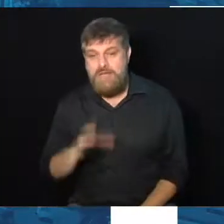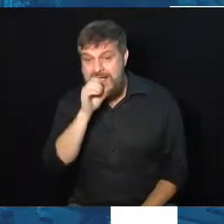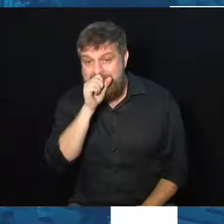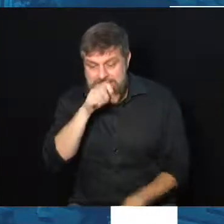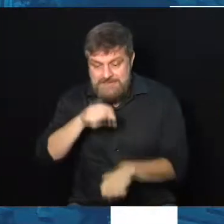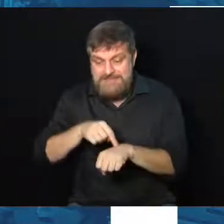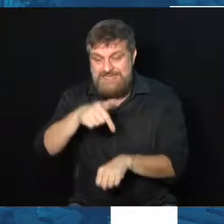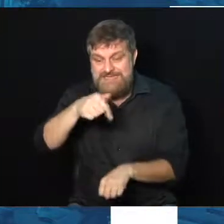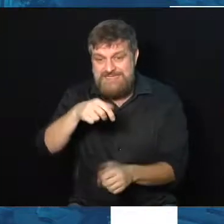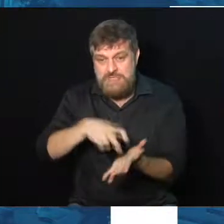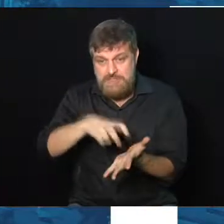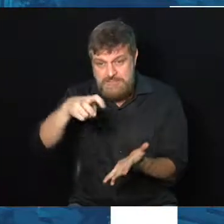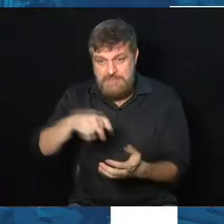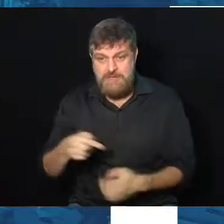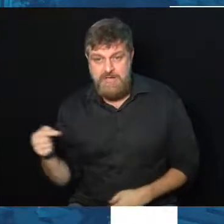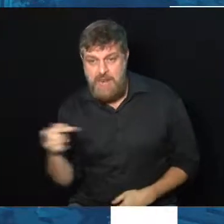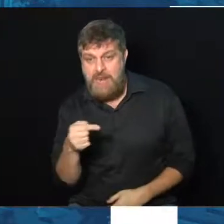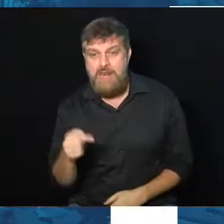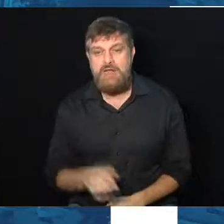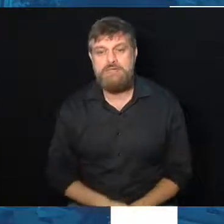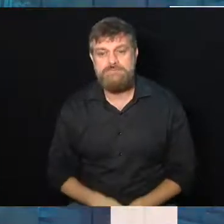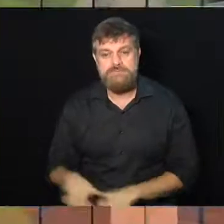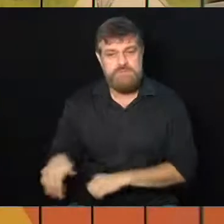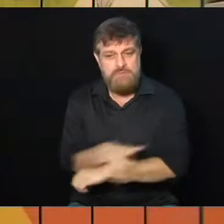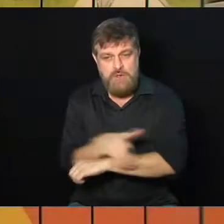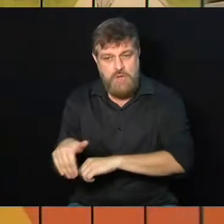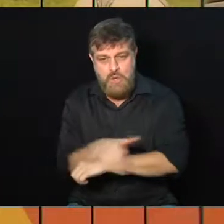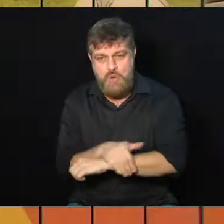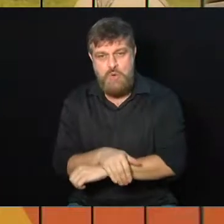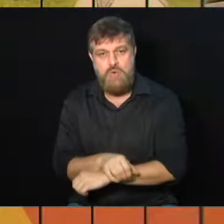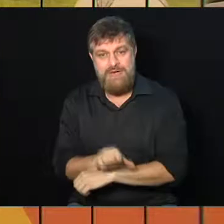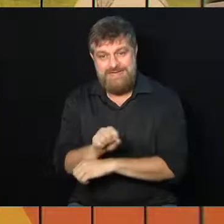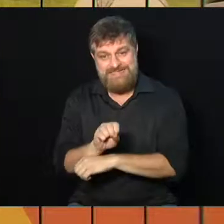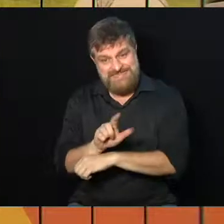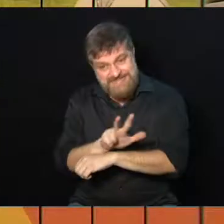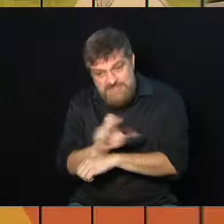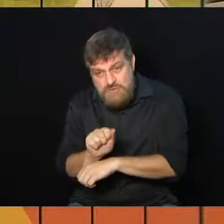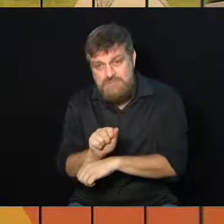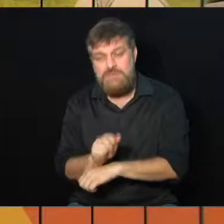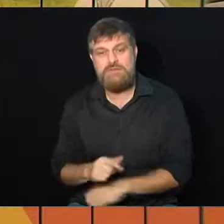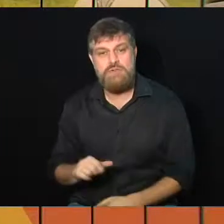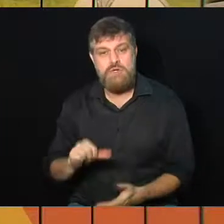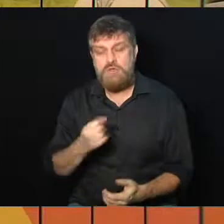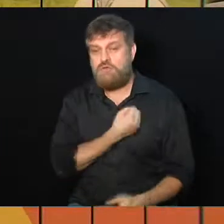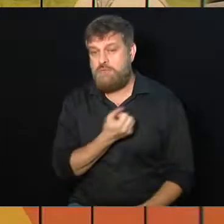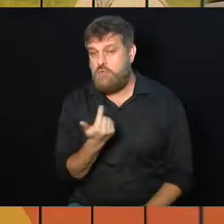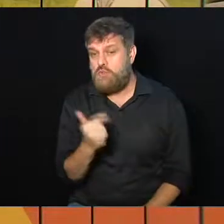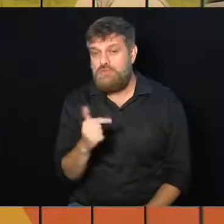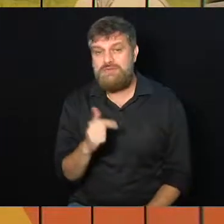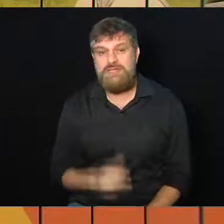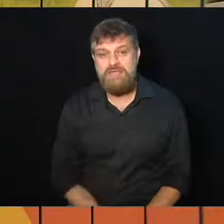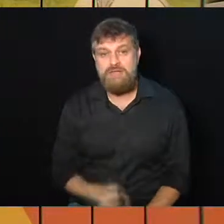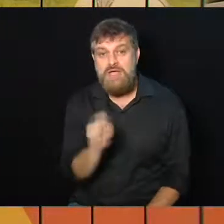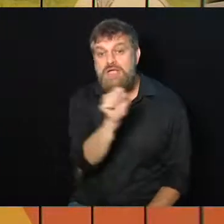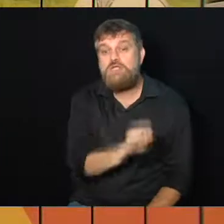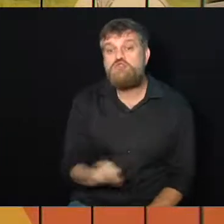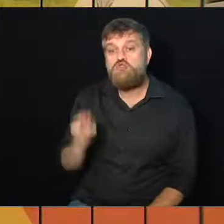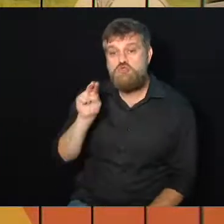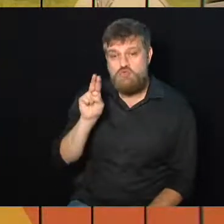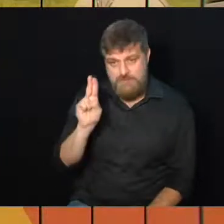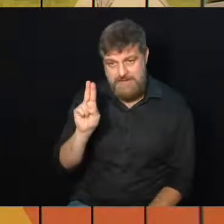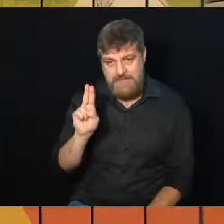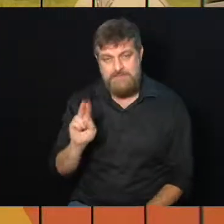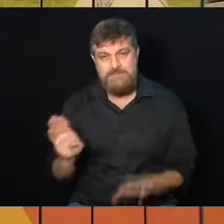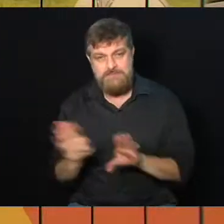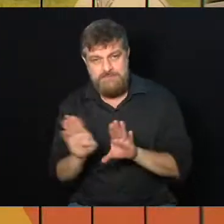da manhã, no Clube de Golfe, Rua Manuel Messias da Silva, sem número, no Jardim Minnesota, em